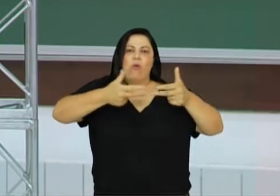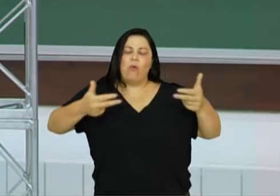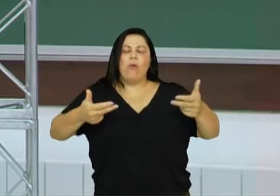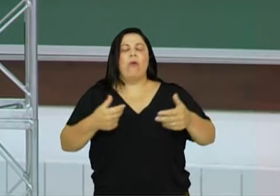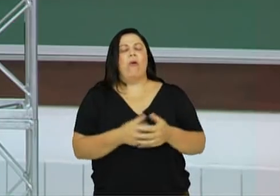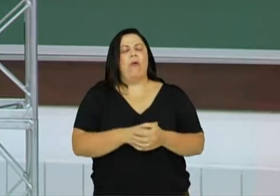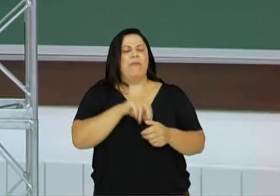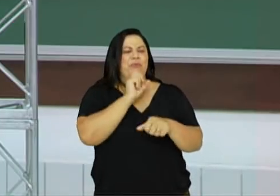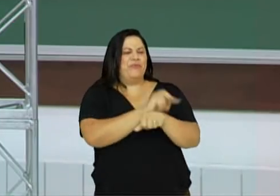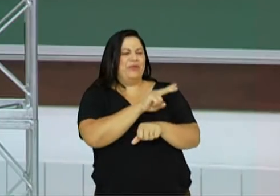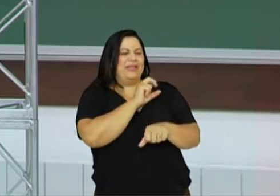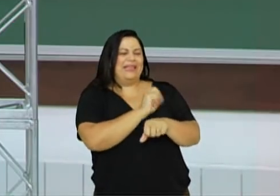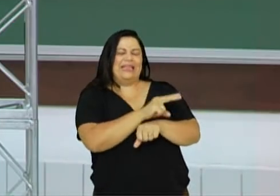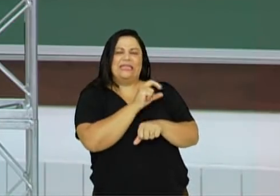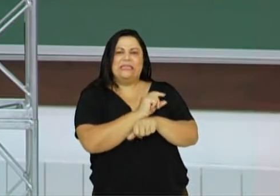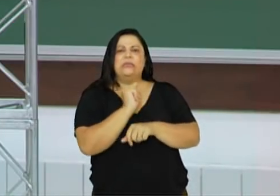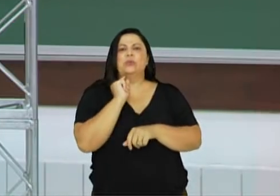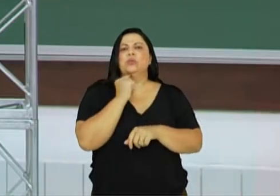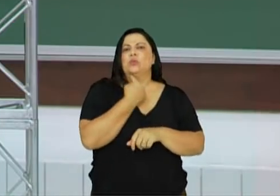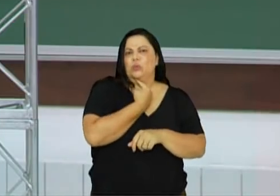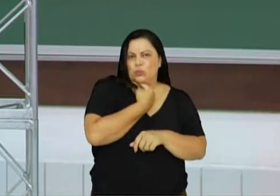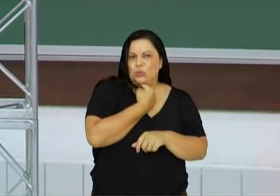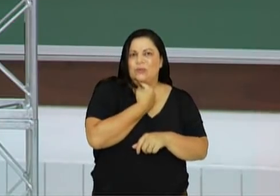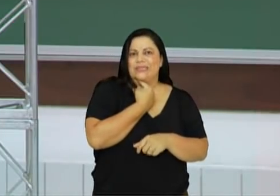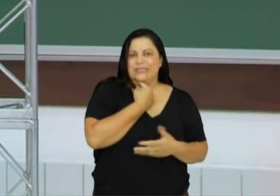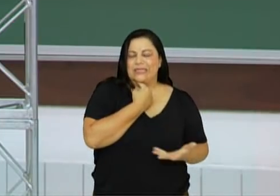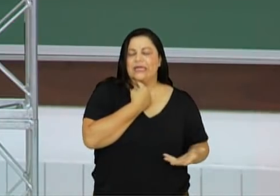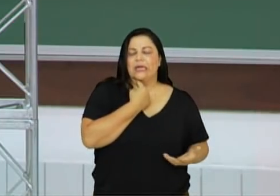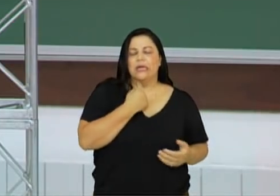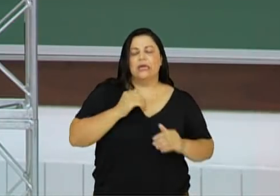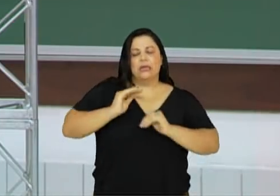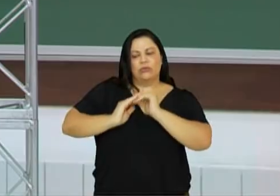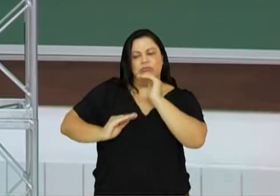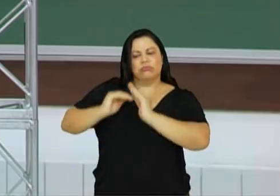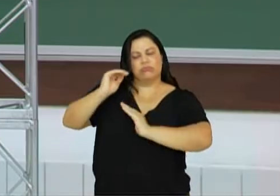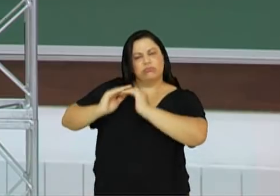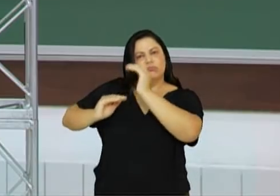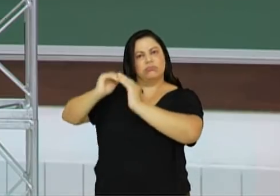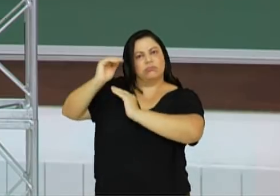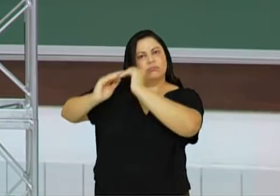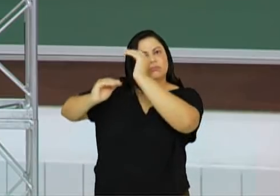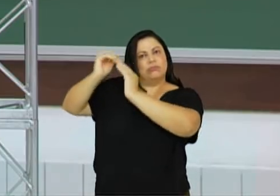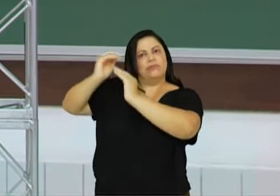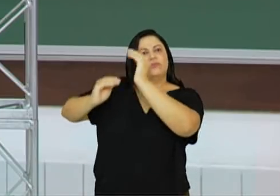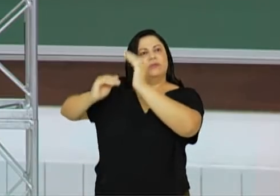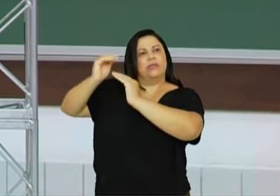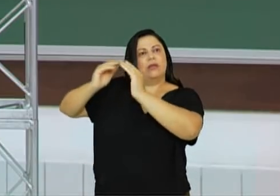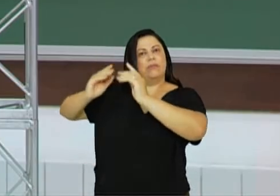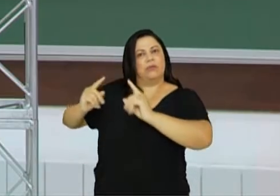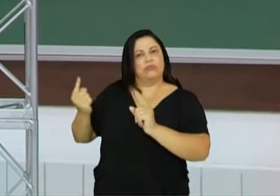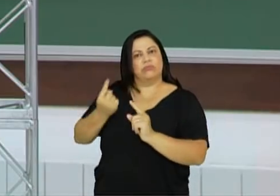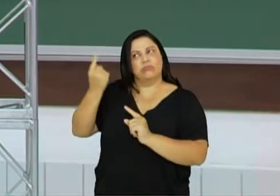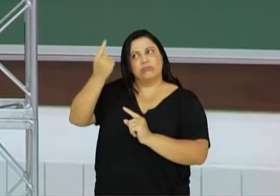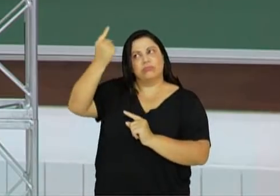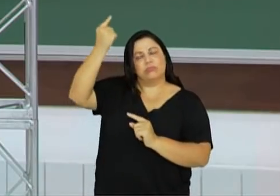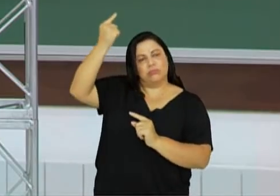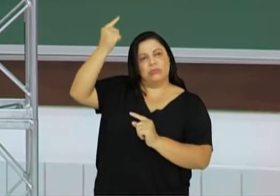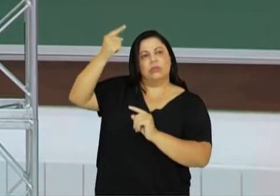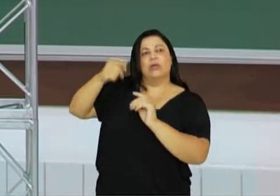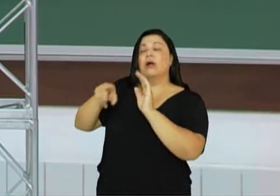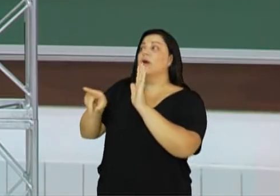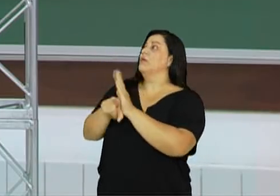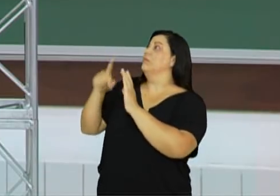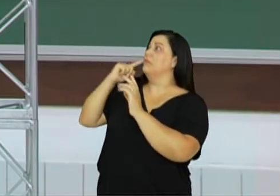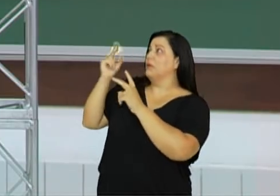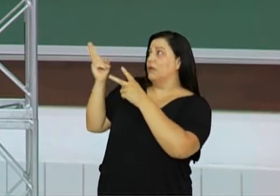do envenenamento dessa água, os romanos então foram aumentando a construção desses aquedutos, chegando aí, ó, como a gente vê na foto,